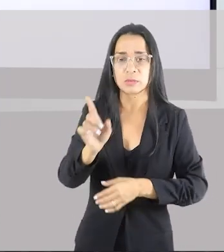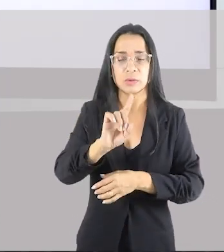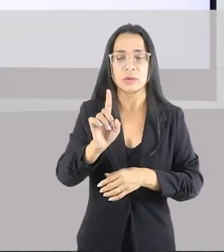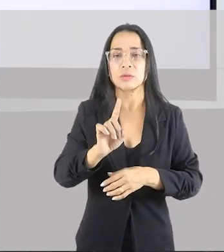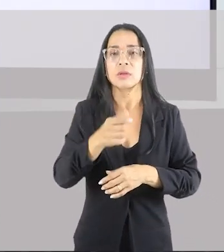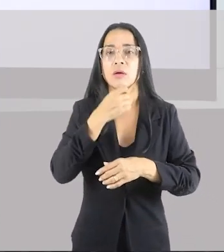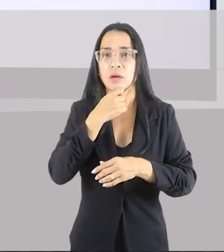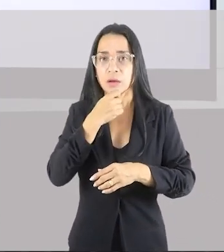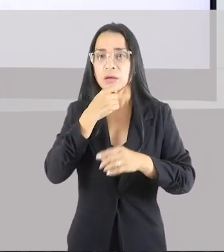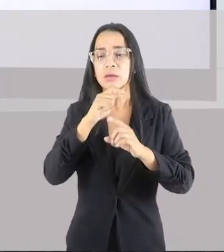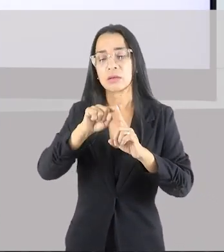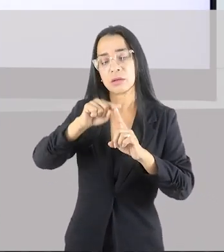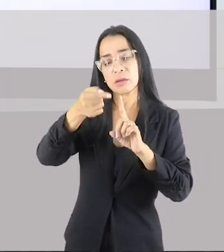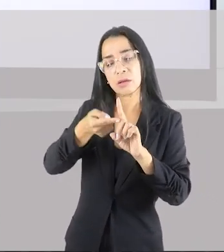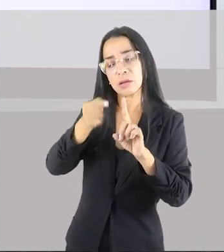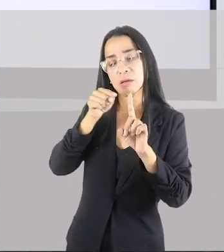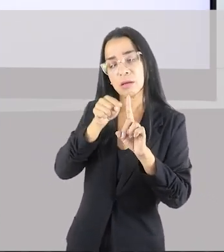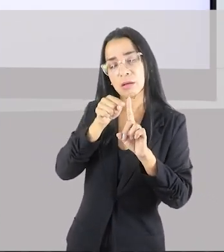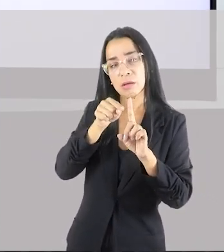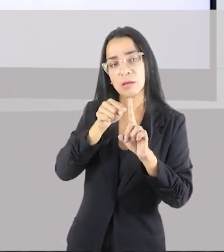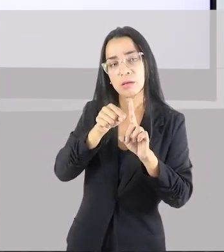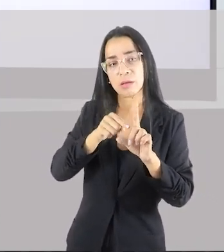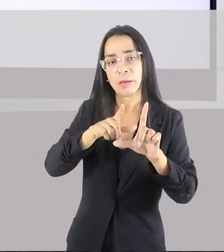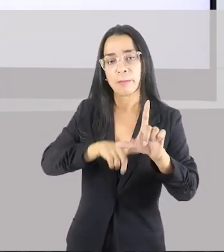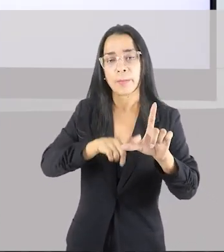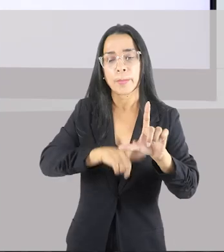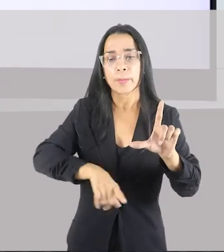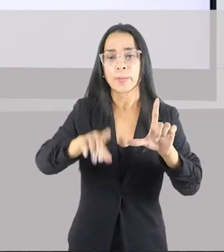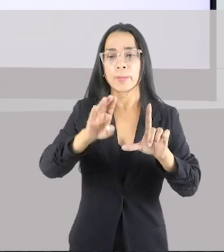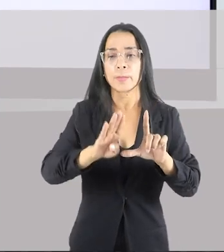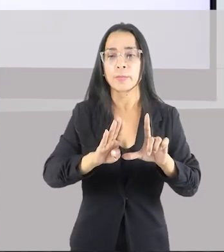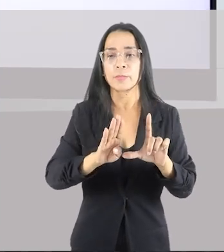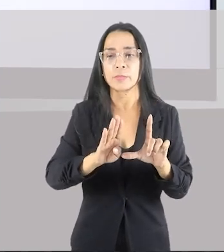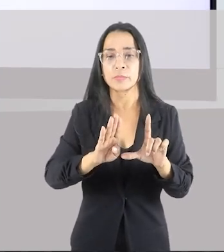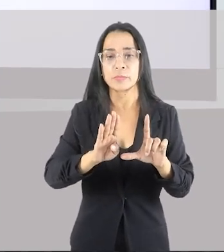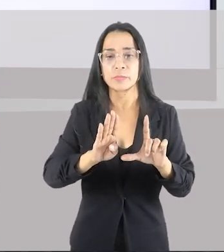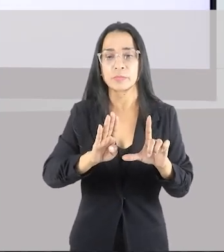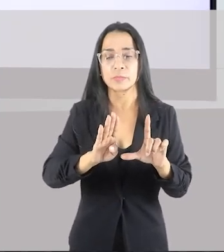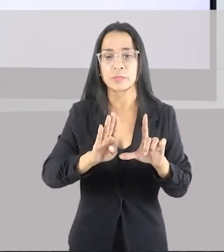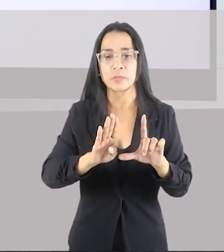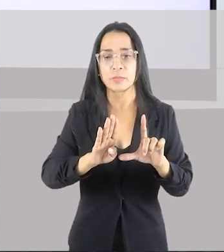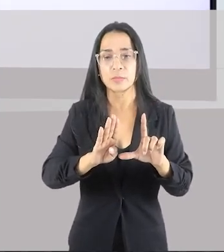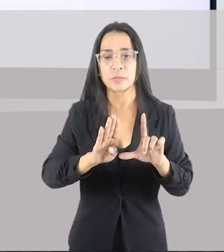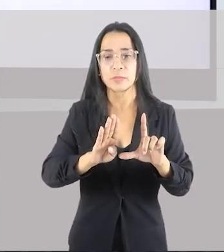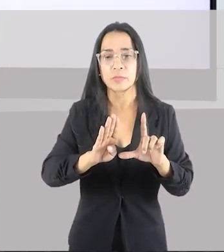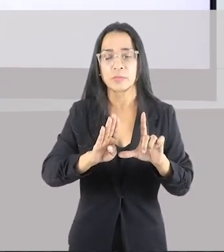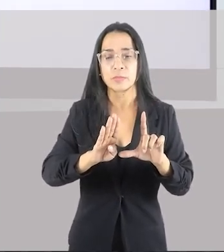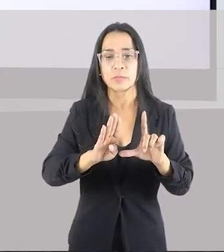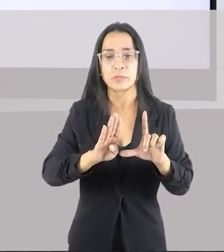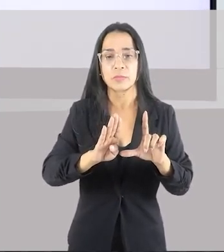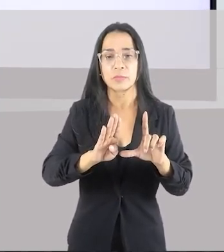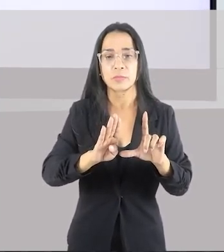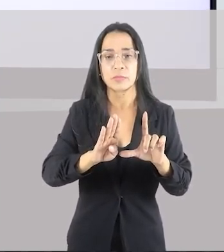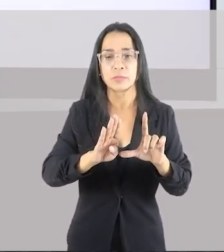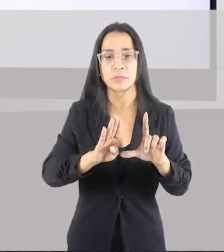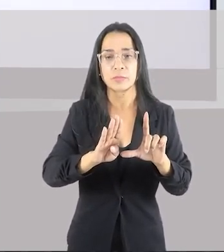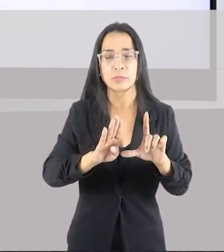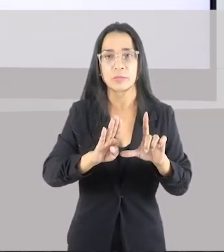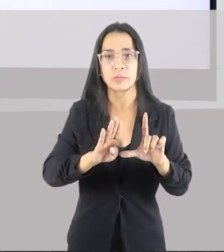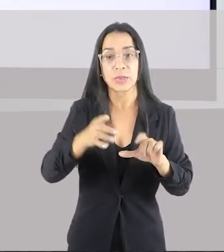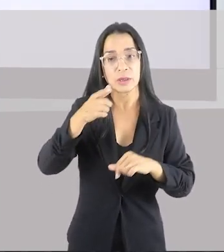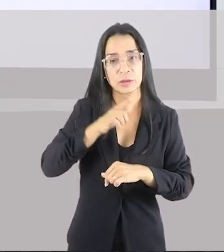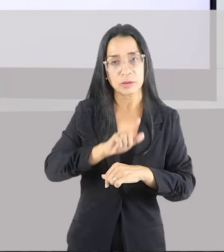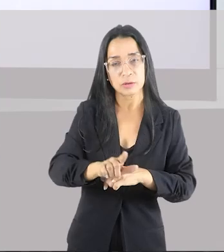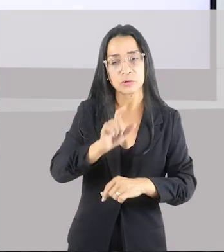ainda na fase fetal, tá? Letra B, por volta dos 7 anos de idade se iniciam as meioses. Então, mais uma vez, ele